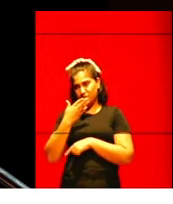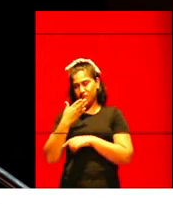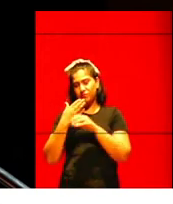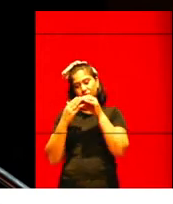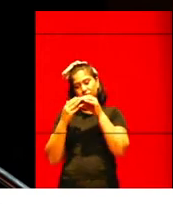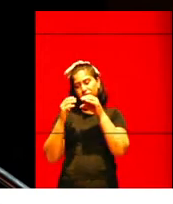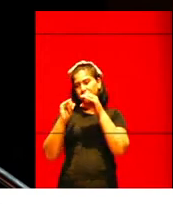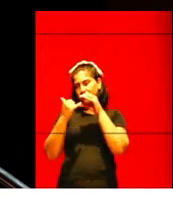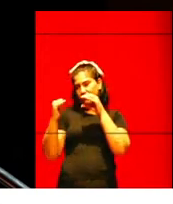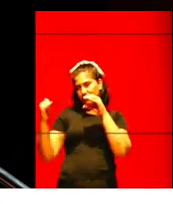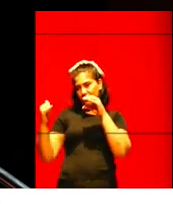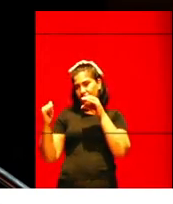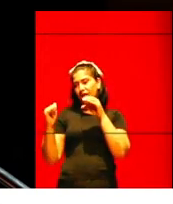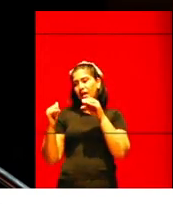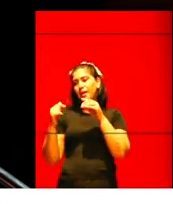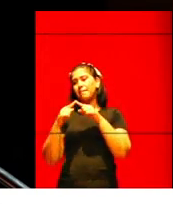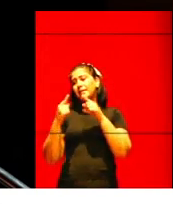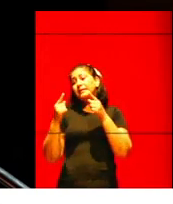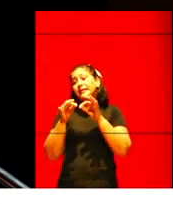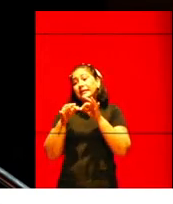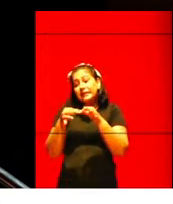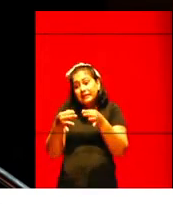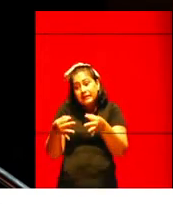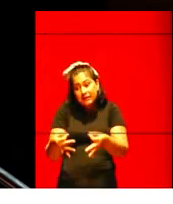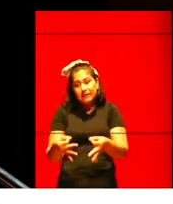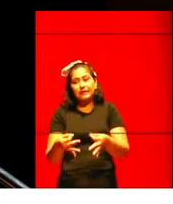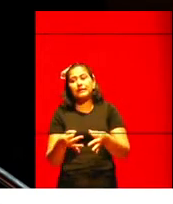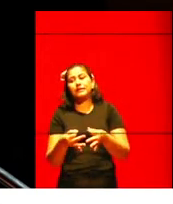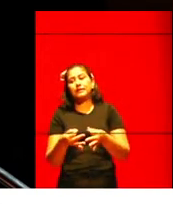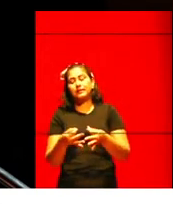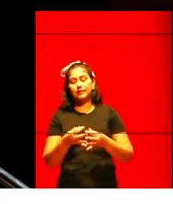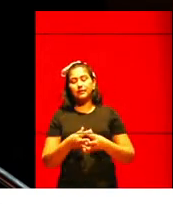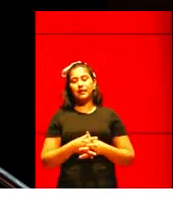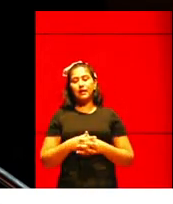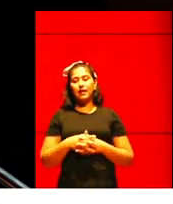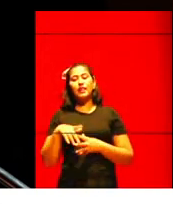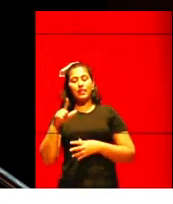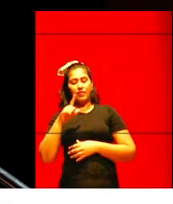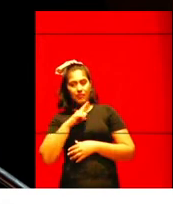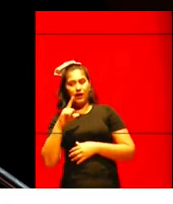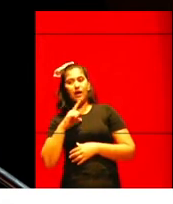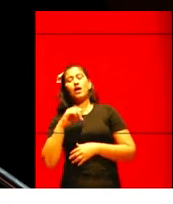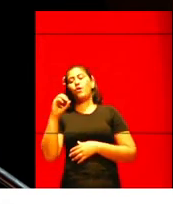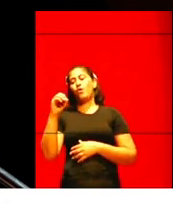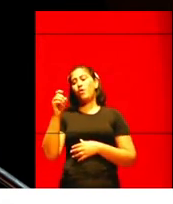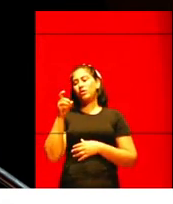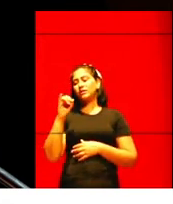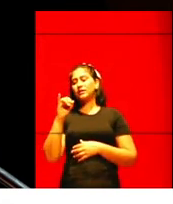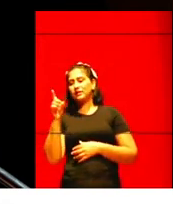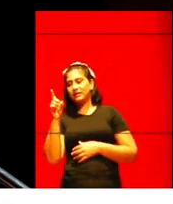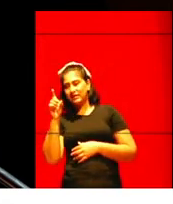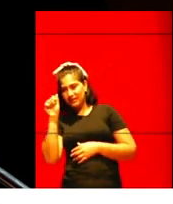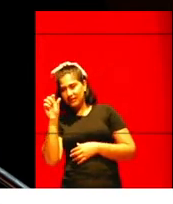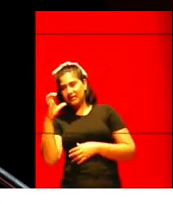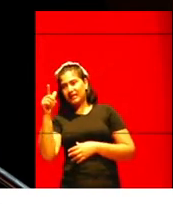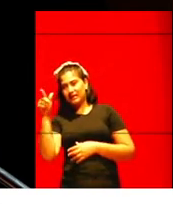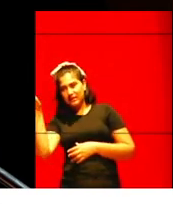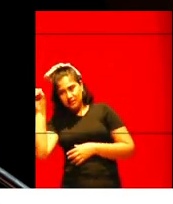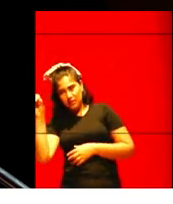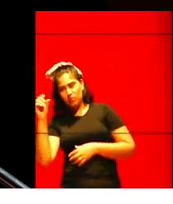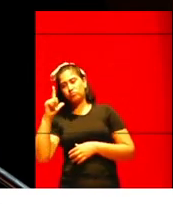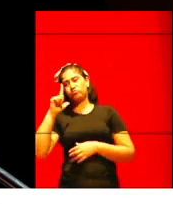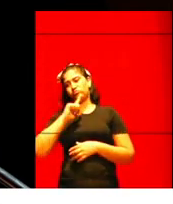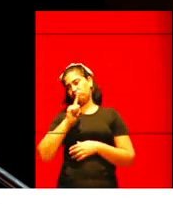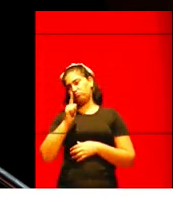um monossacarídeo, e a glicose sofre completa oxidação, até porque é a partir dela que a nossa célula, que as nossas